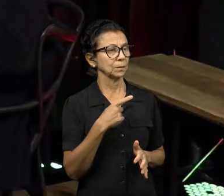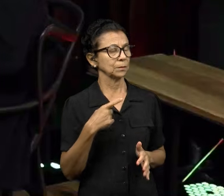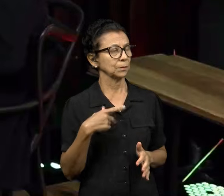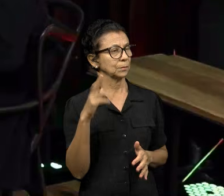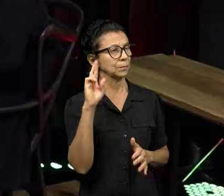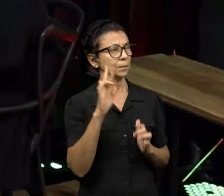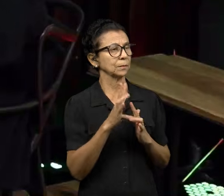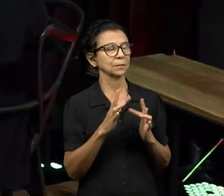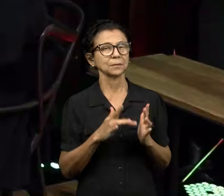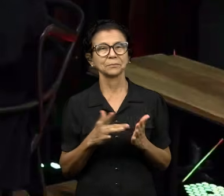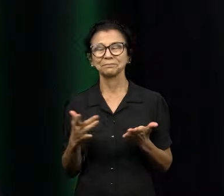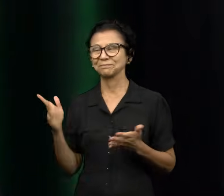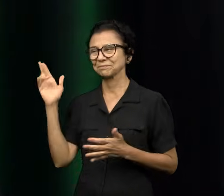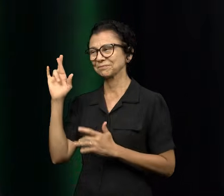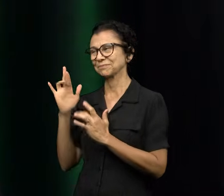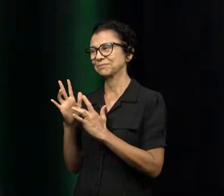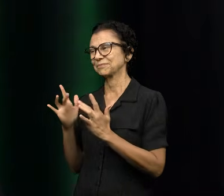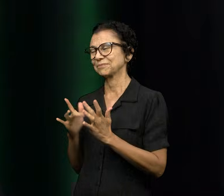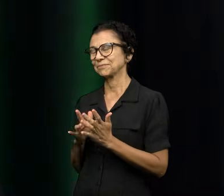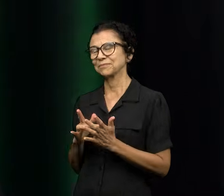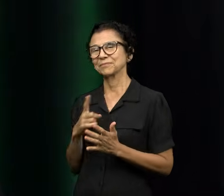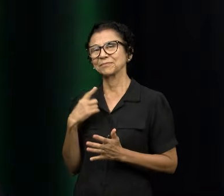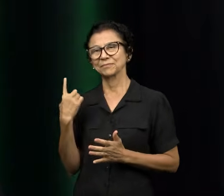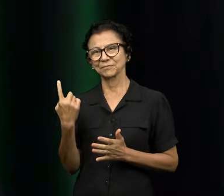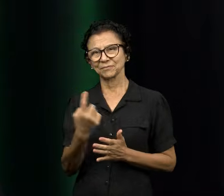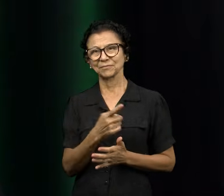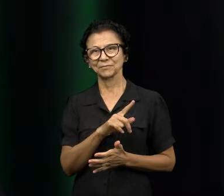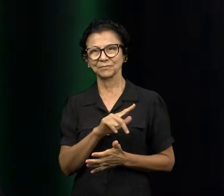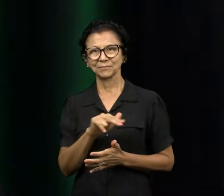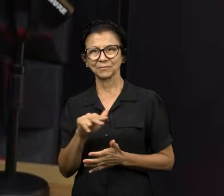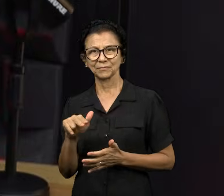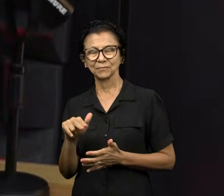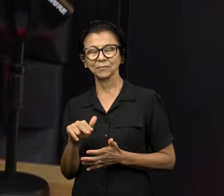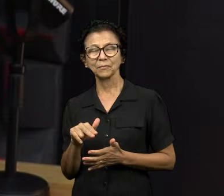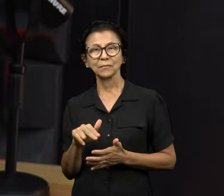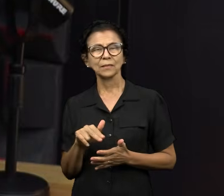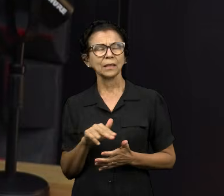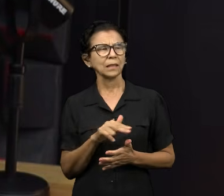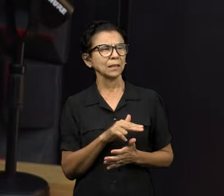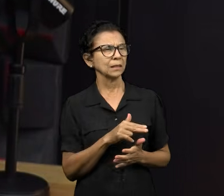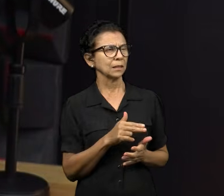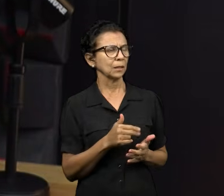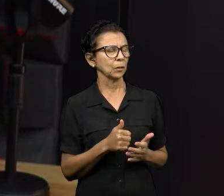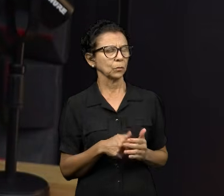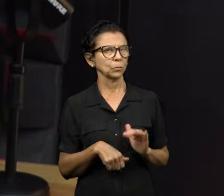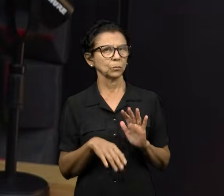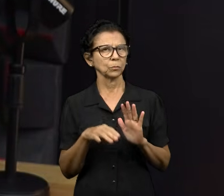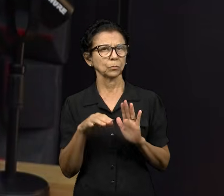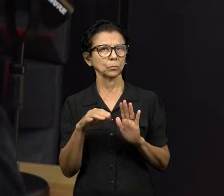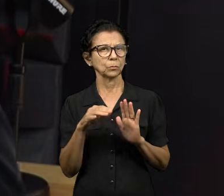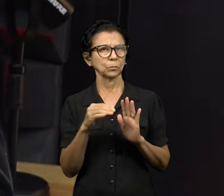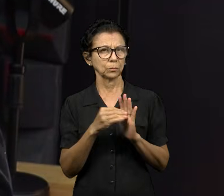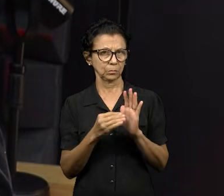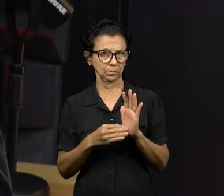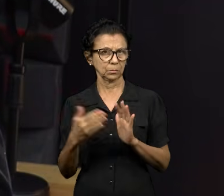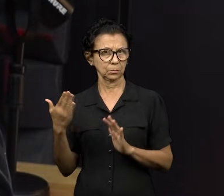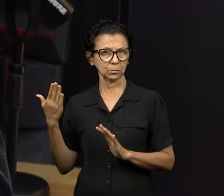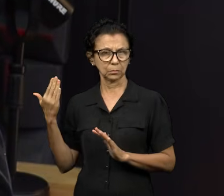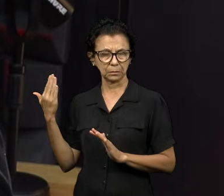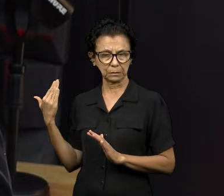pastor. Paz do Senhor, pastor Alex. A paz do Senhor a todos os irmãos. Pastor Roberto, o último episódio que nós